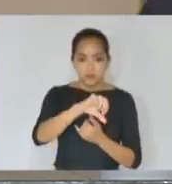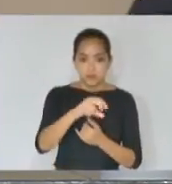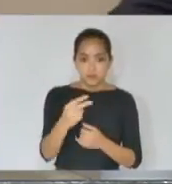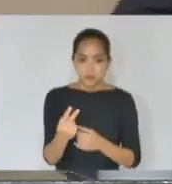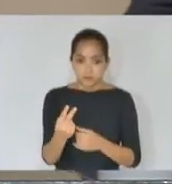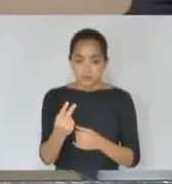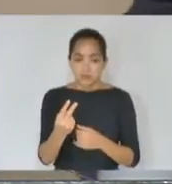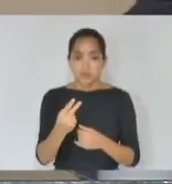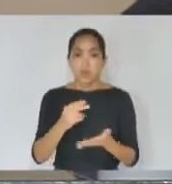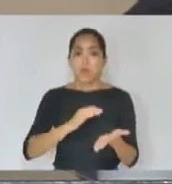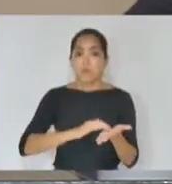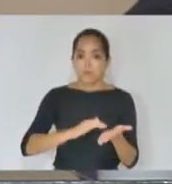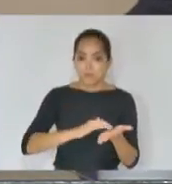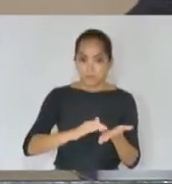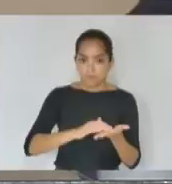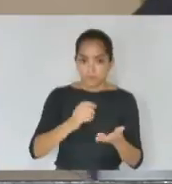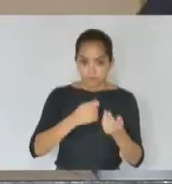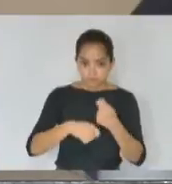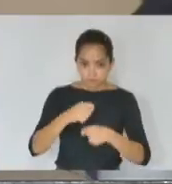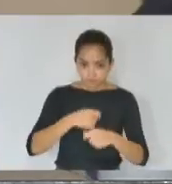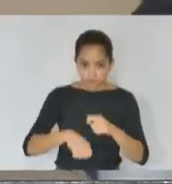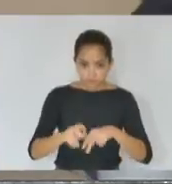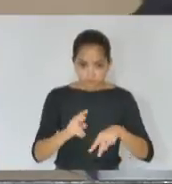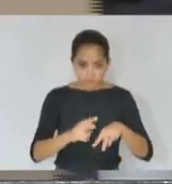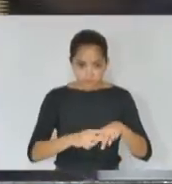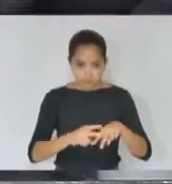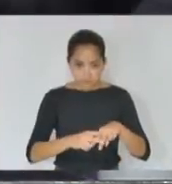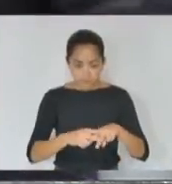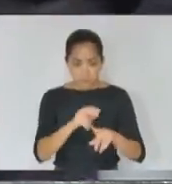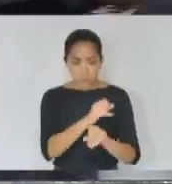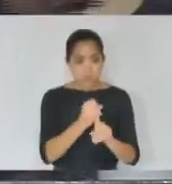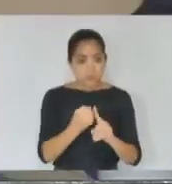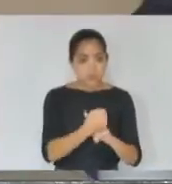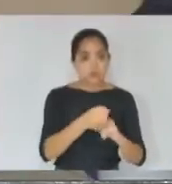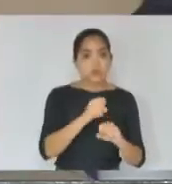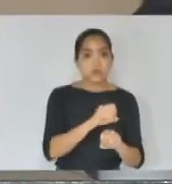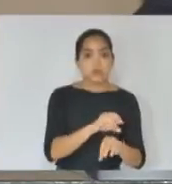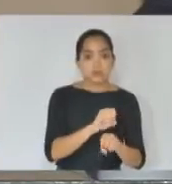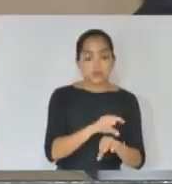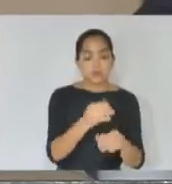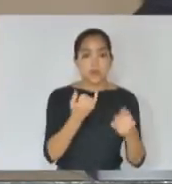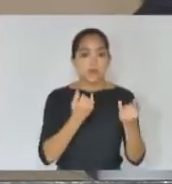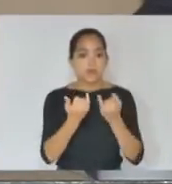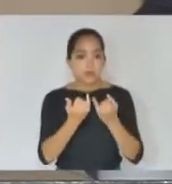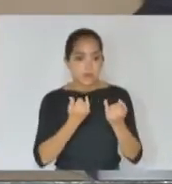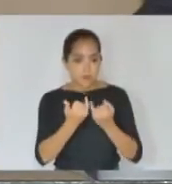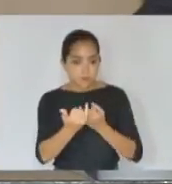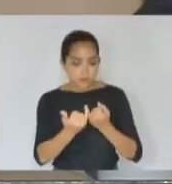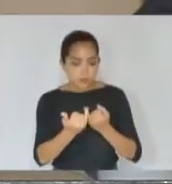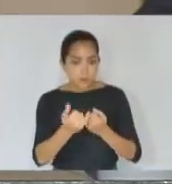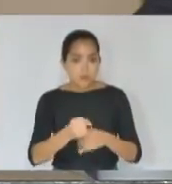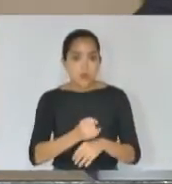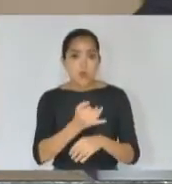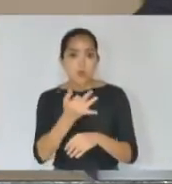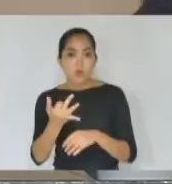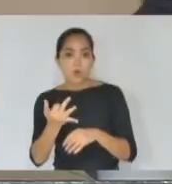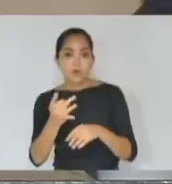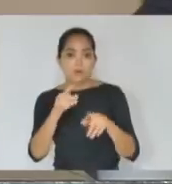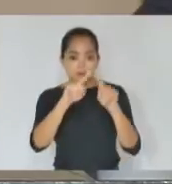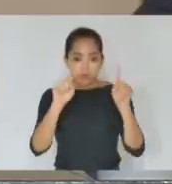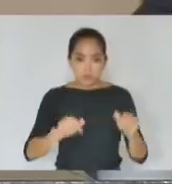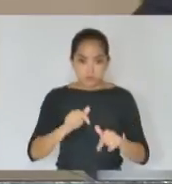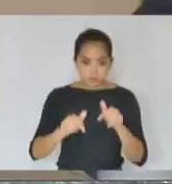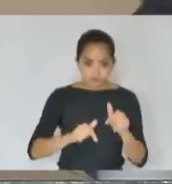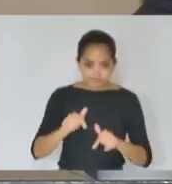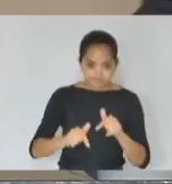ao secretário da Administração Prisional e Socioeducativa informações acerca do número de agentes socioeducativos